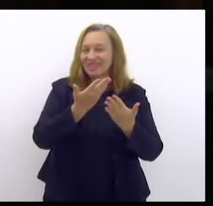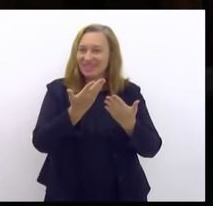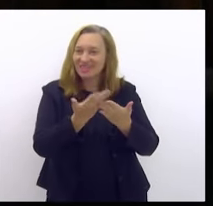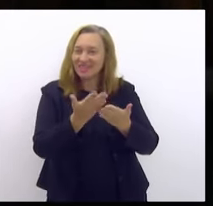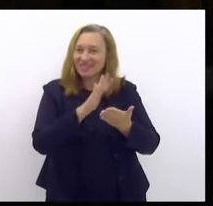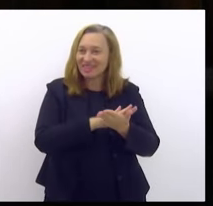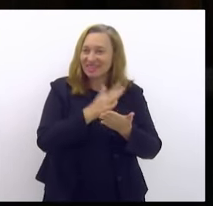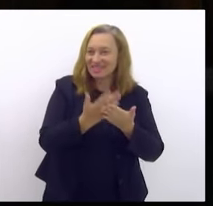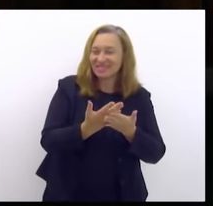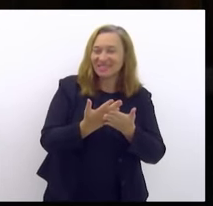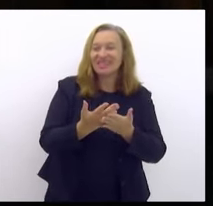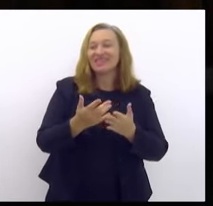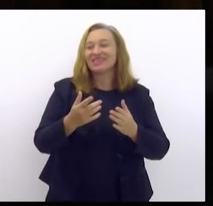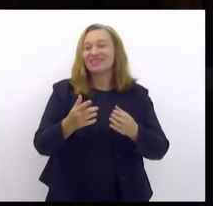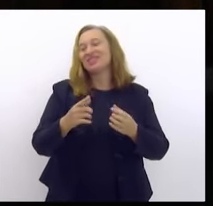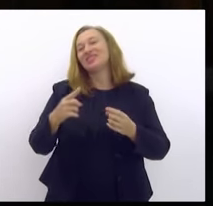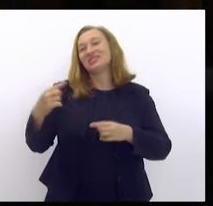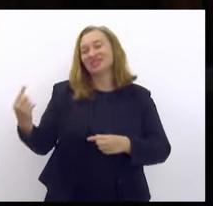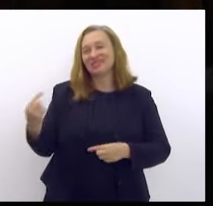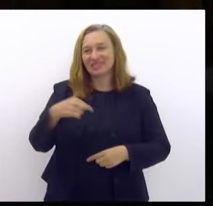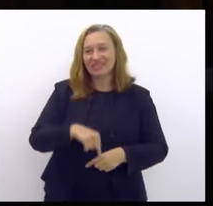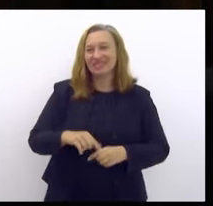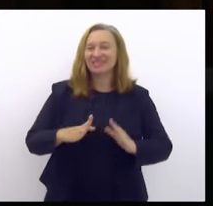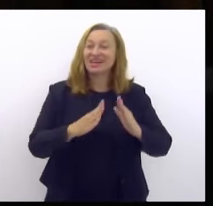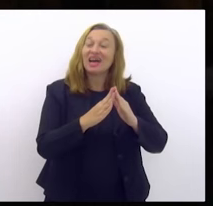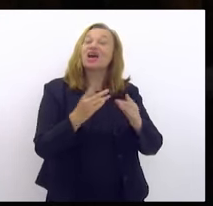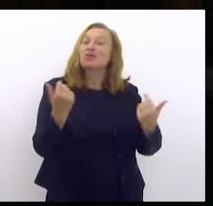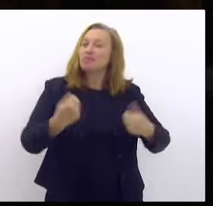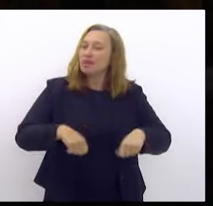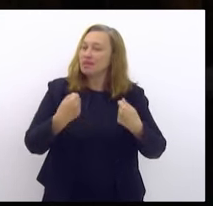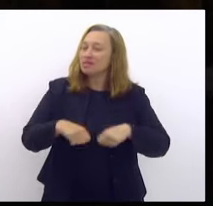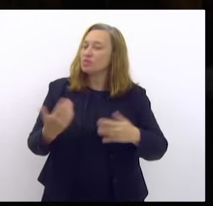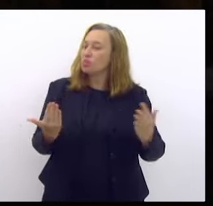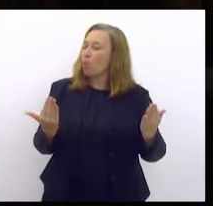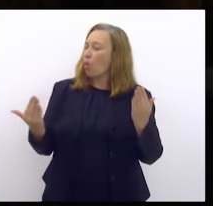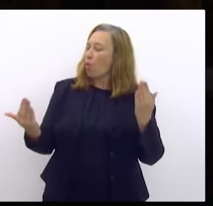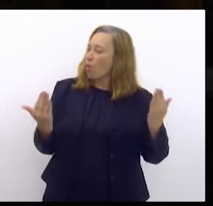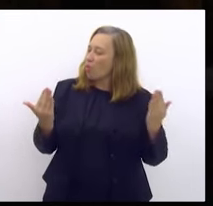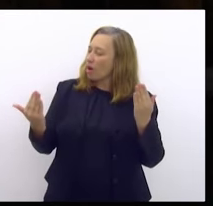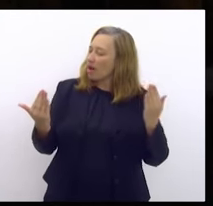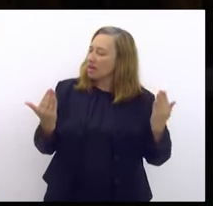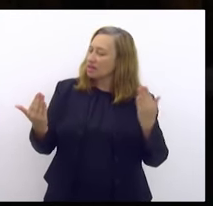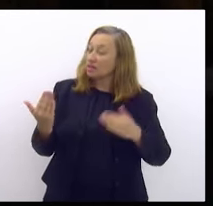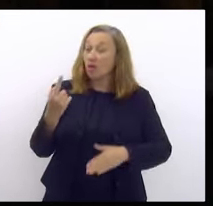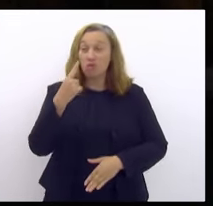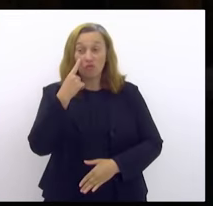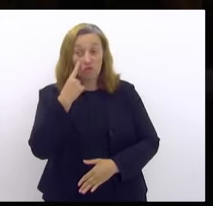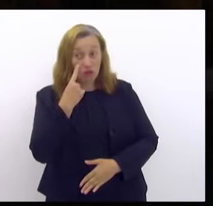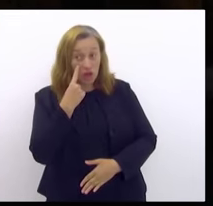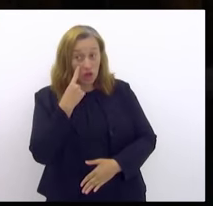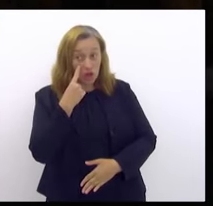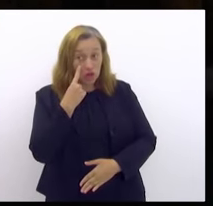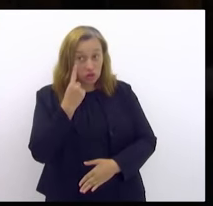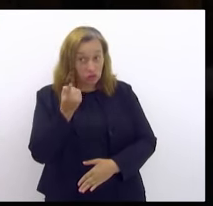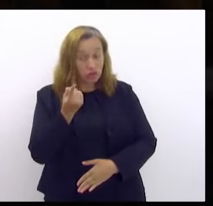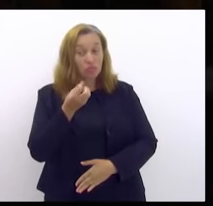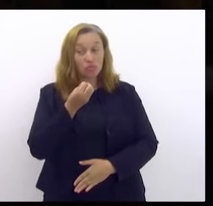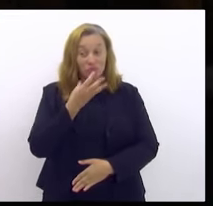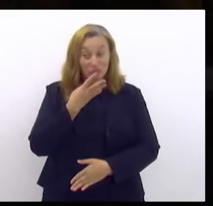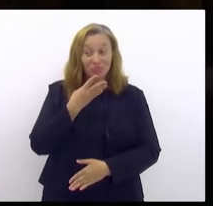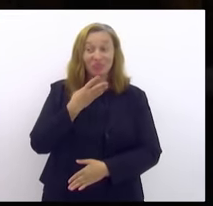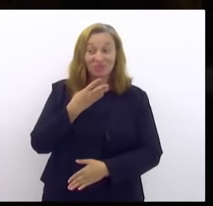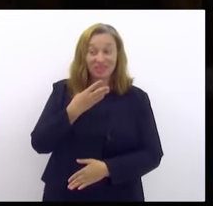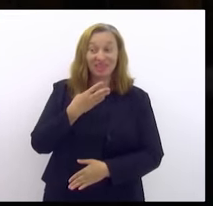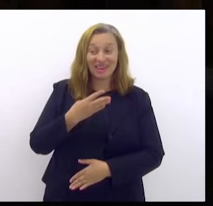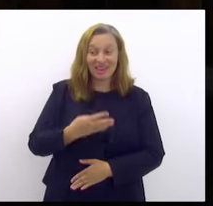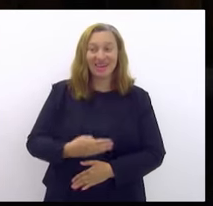essa casa. A gente precisa também fazer um comparativo, e vejo boa parte da